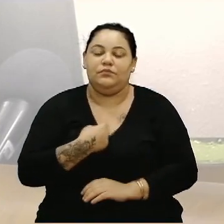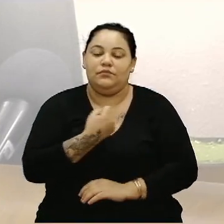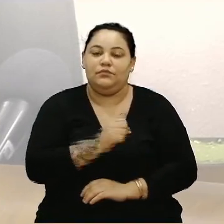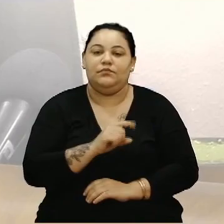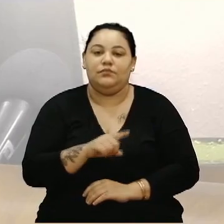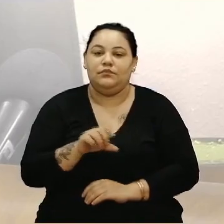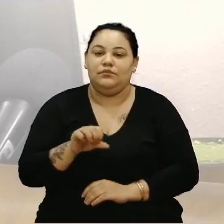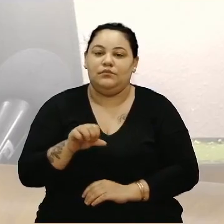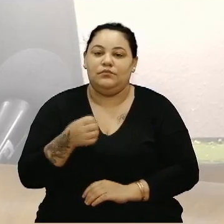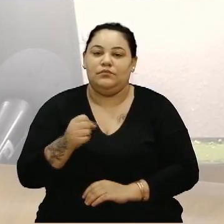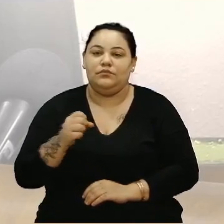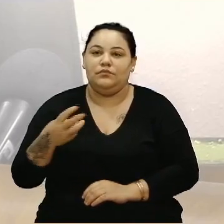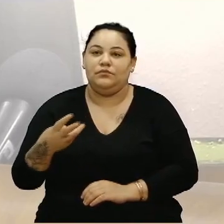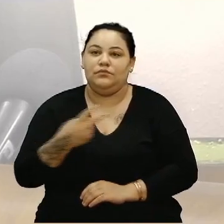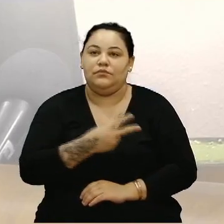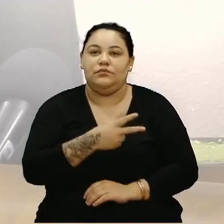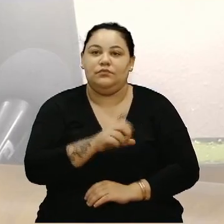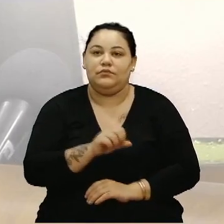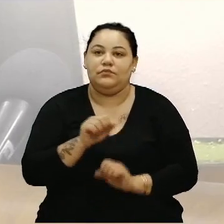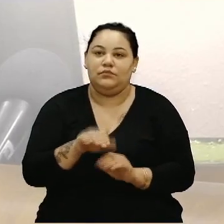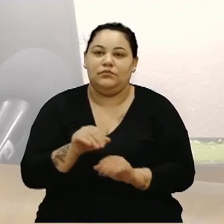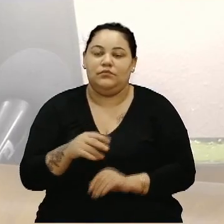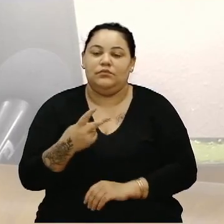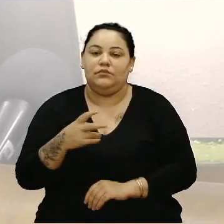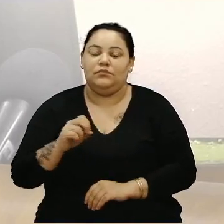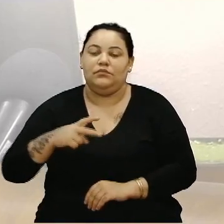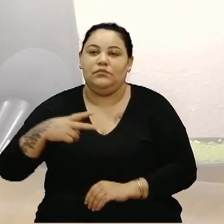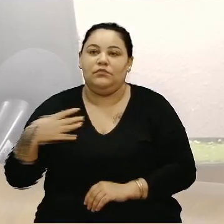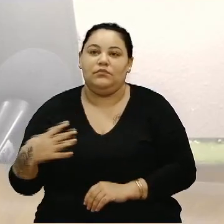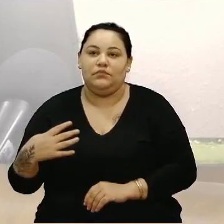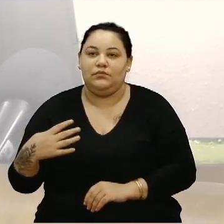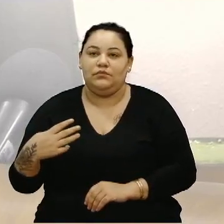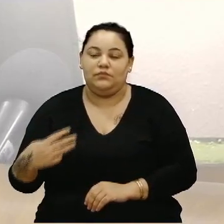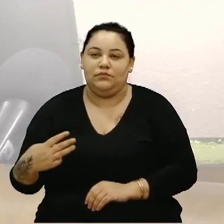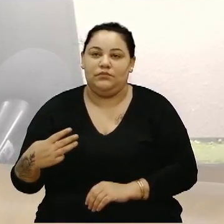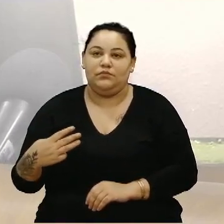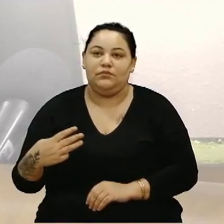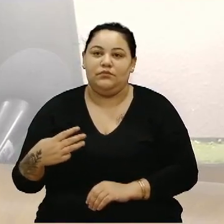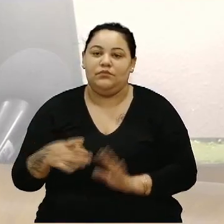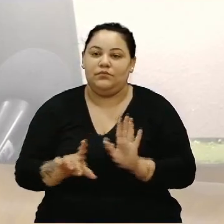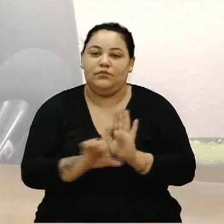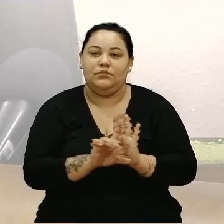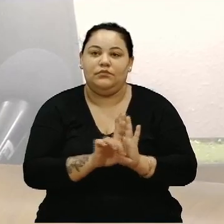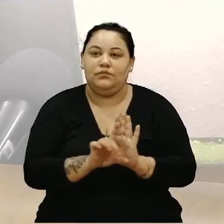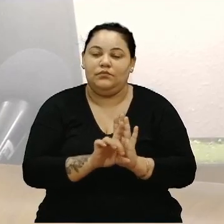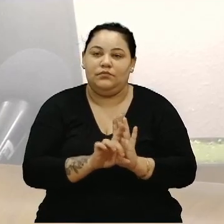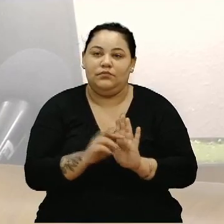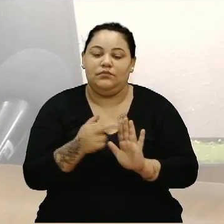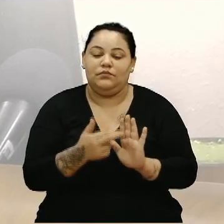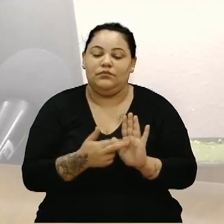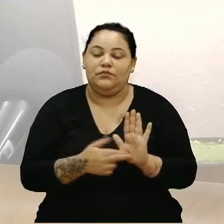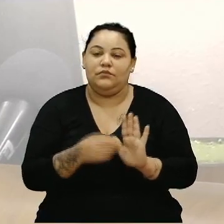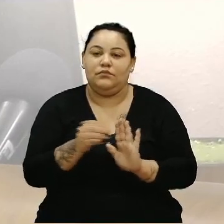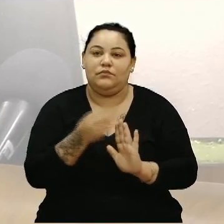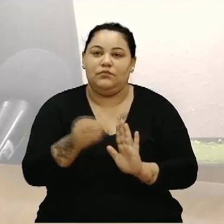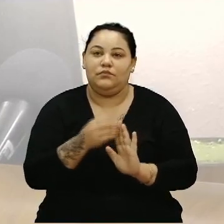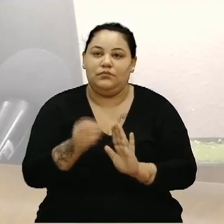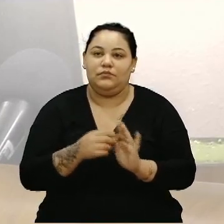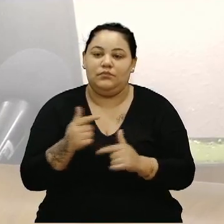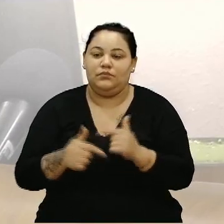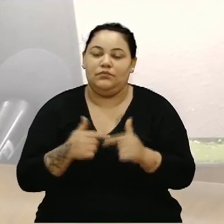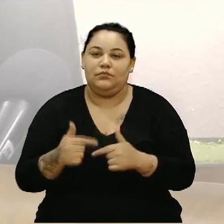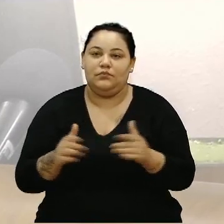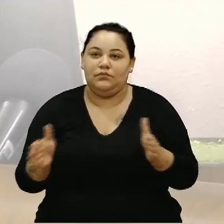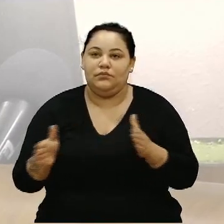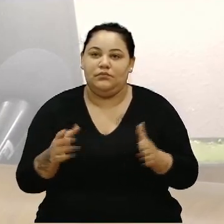8.983, de 29 de setembro de 2023, Lei de Diretrizes Orçamentárias para o Exercício Financeiro de 2024.